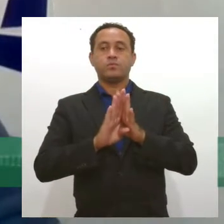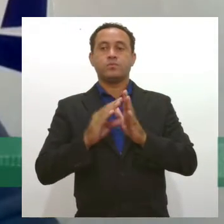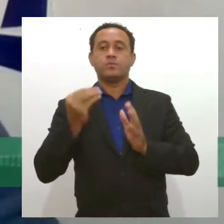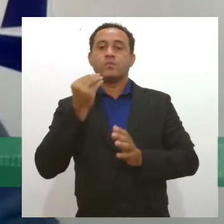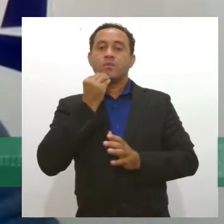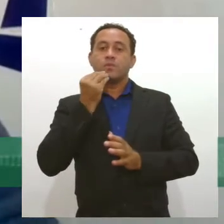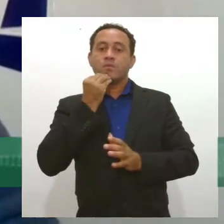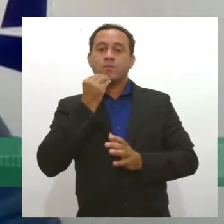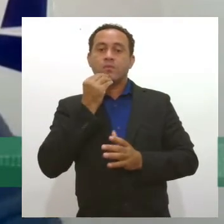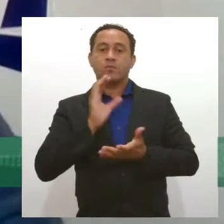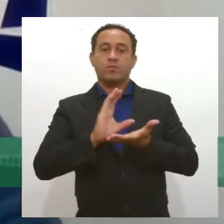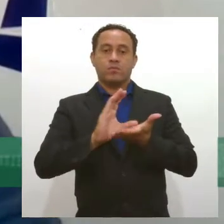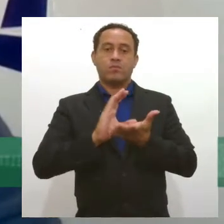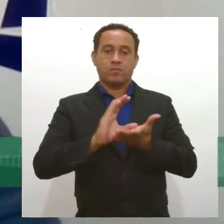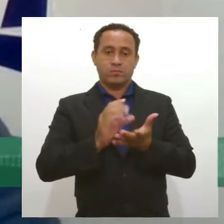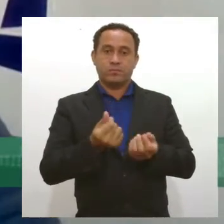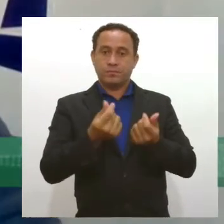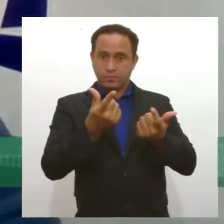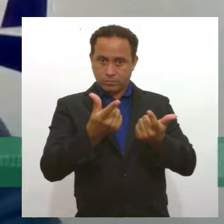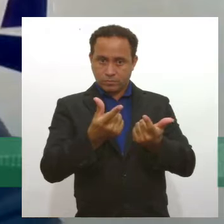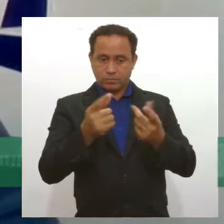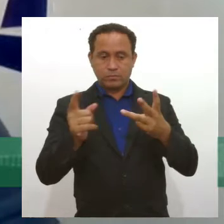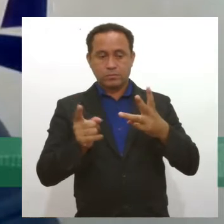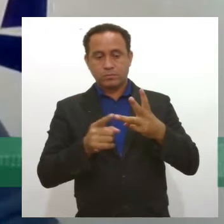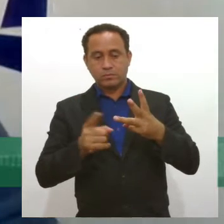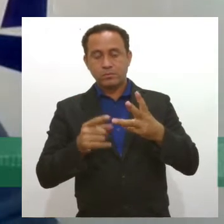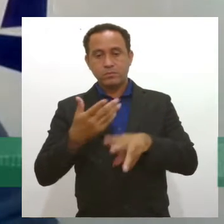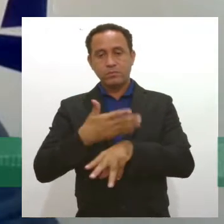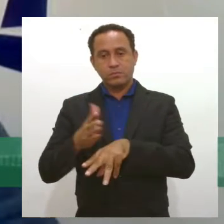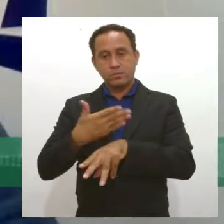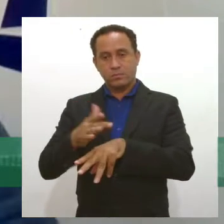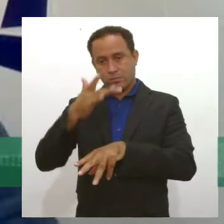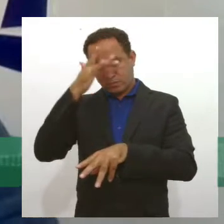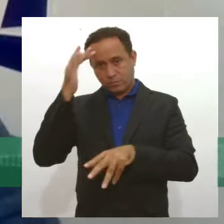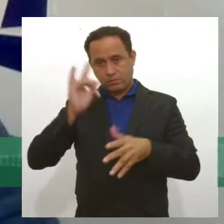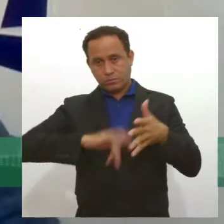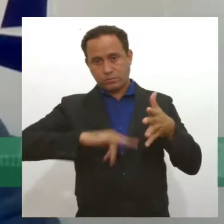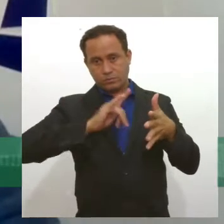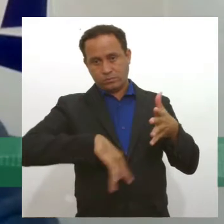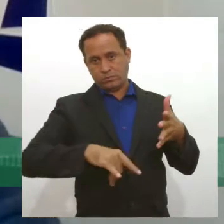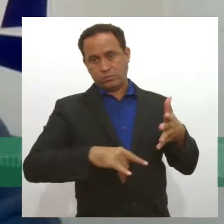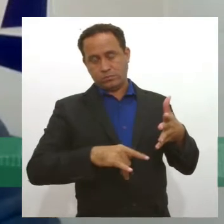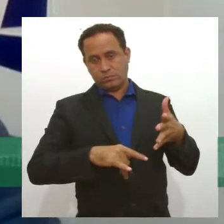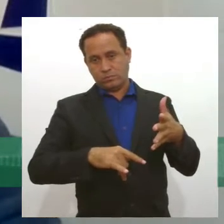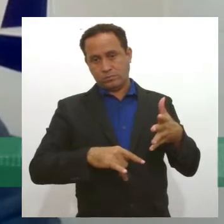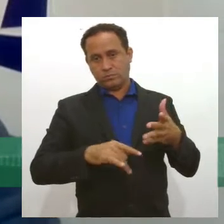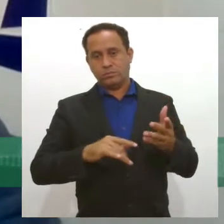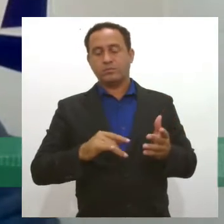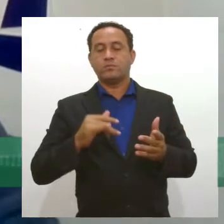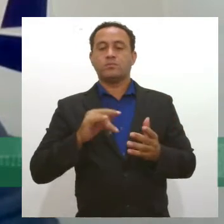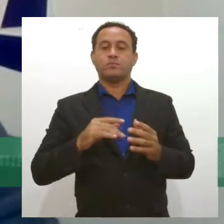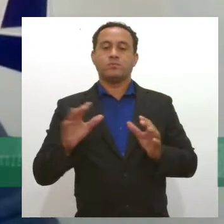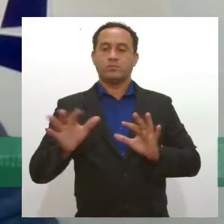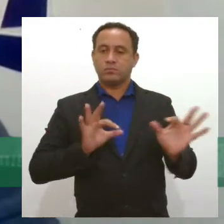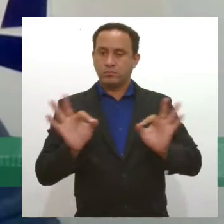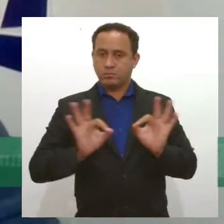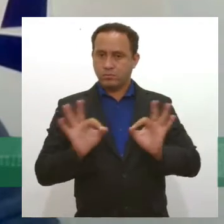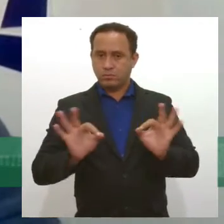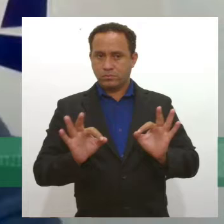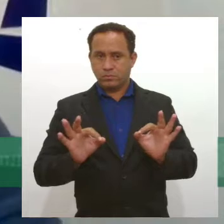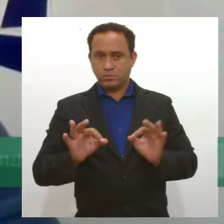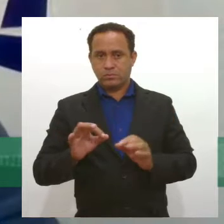capital para investimentos e disciplinar as licitações dentro dessa persona,